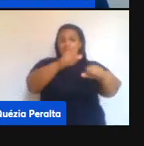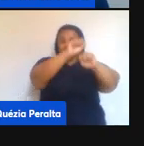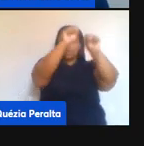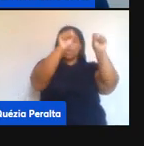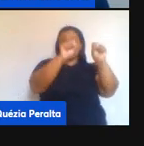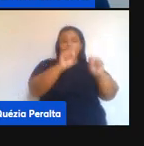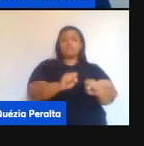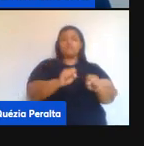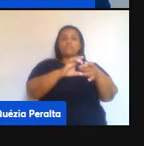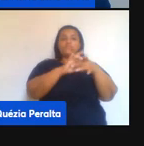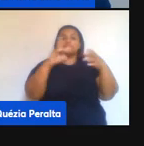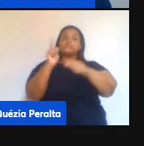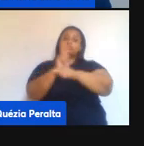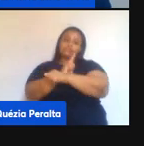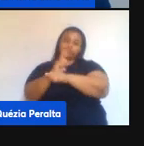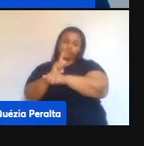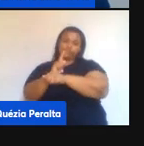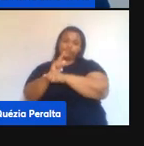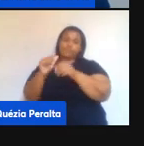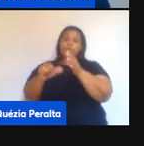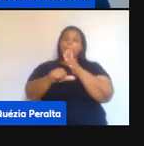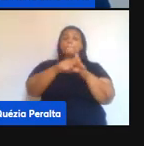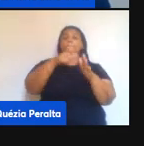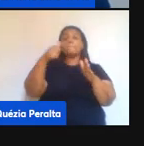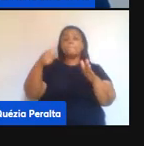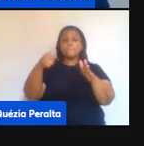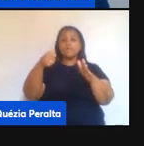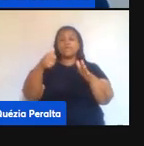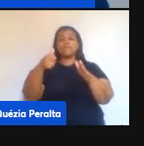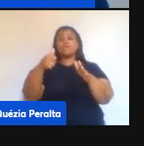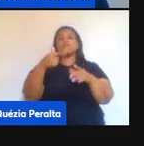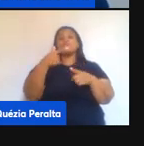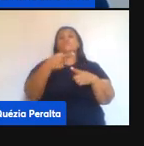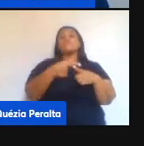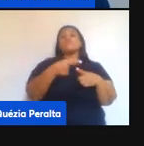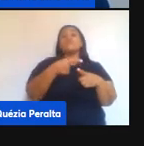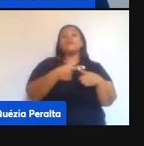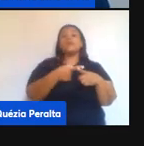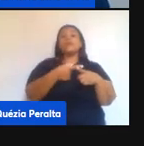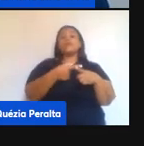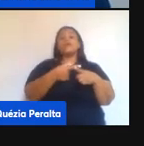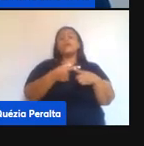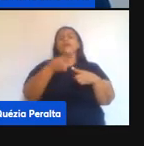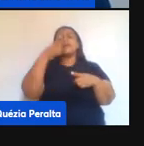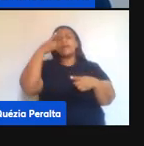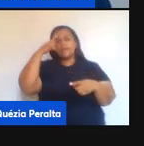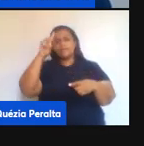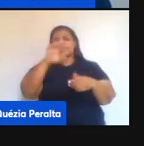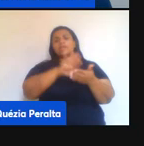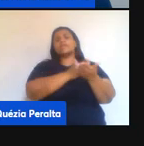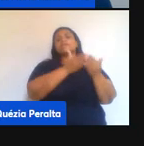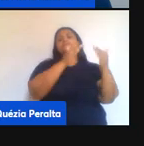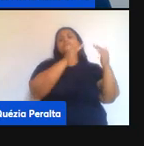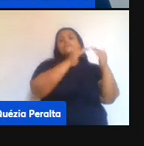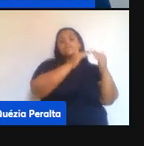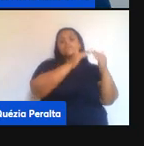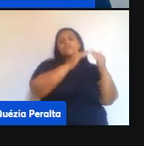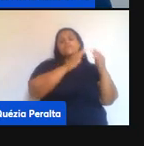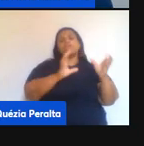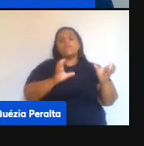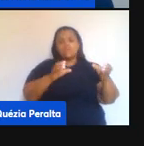a primeira coisa que vai justificar isso é a ideia de que a escola deve formar para a cidadania.